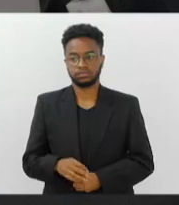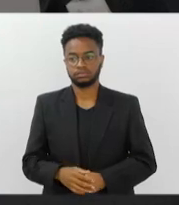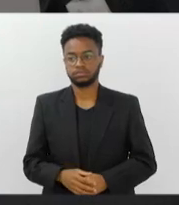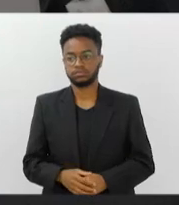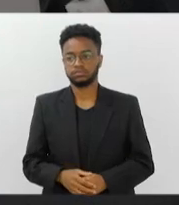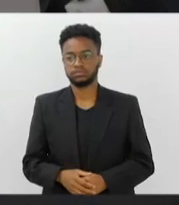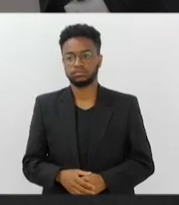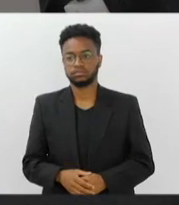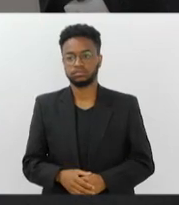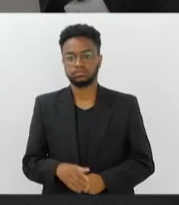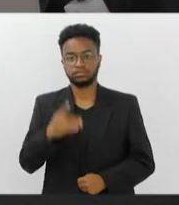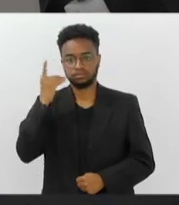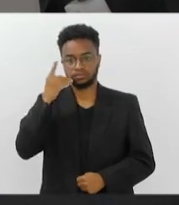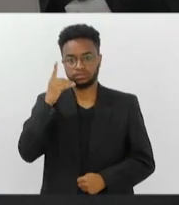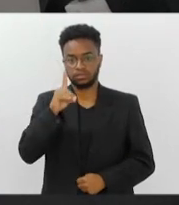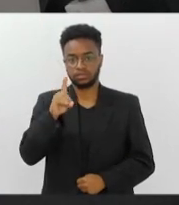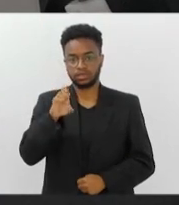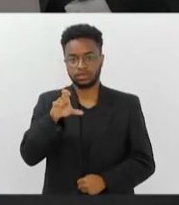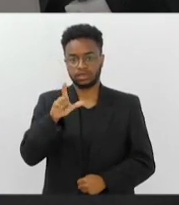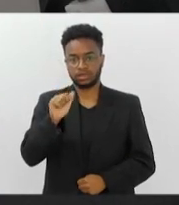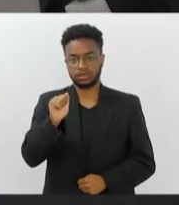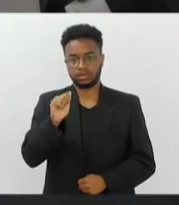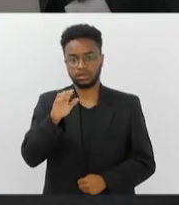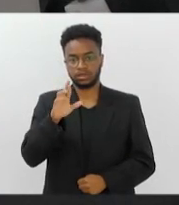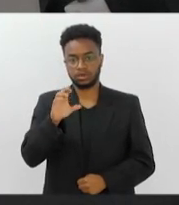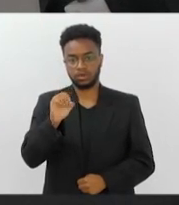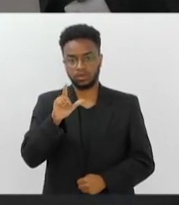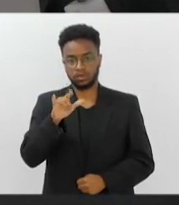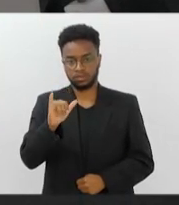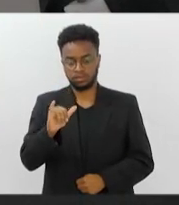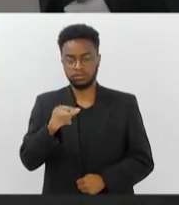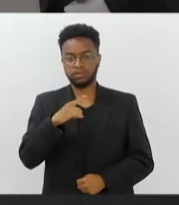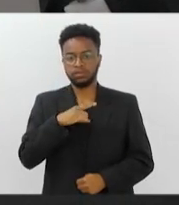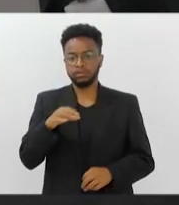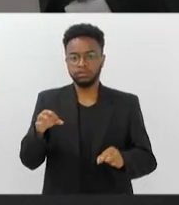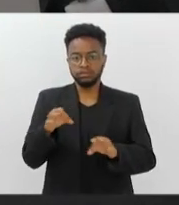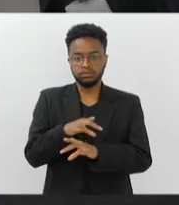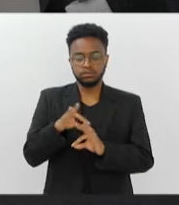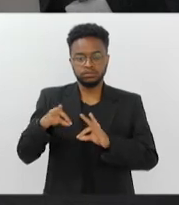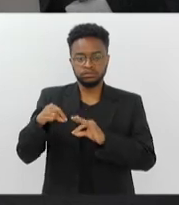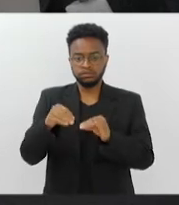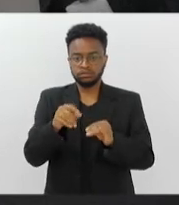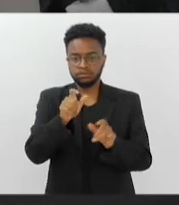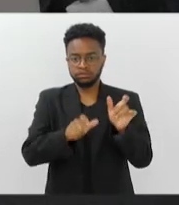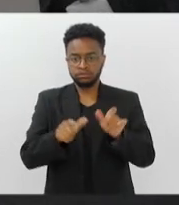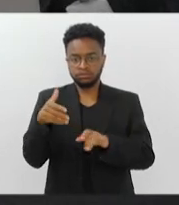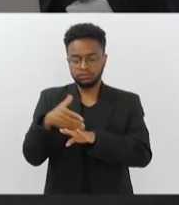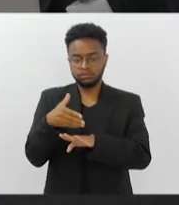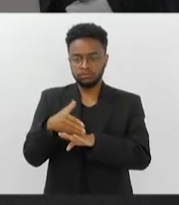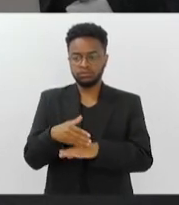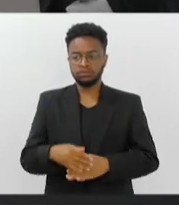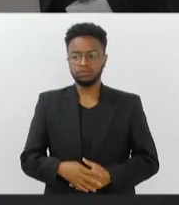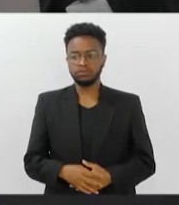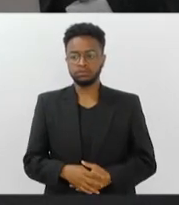do deputado Guilherme Delaroli. Estamos aí com o quórum completo.